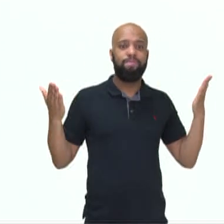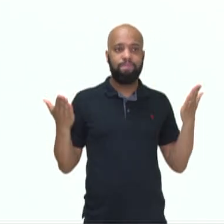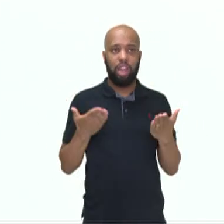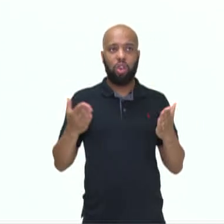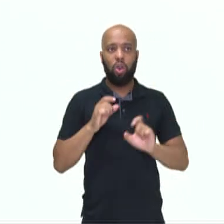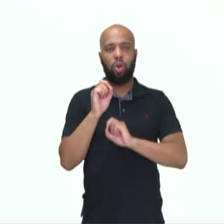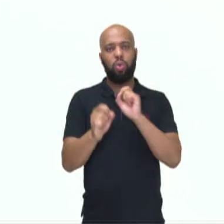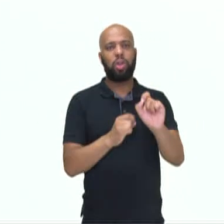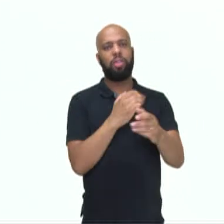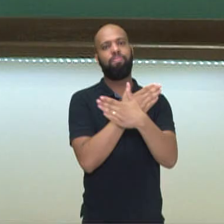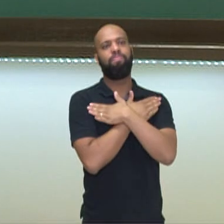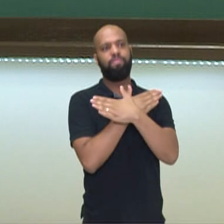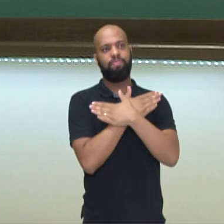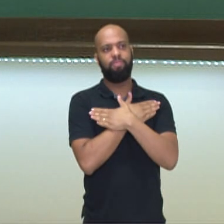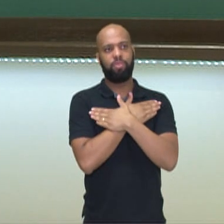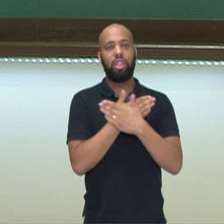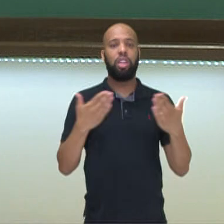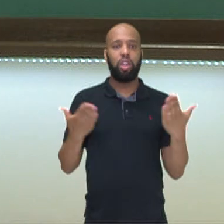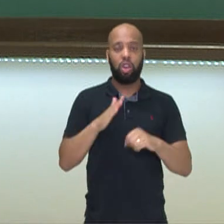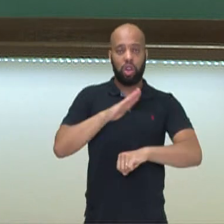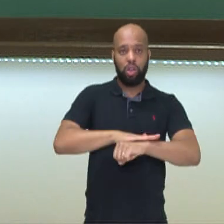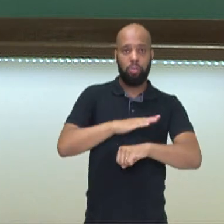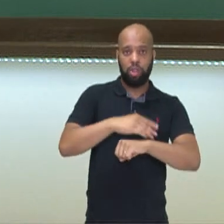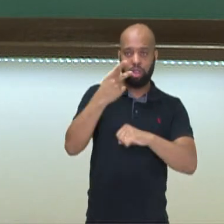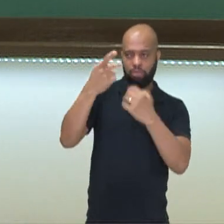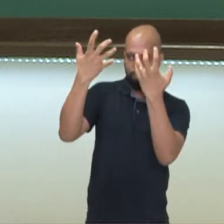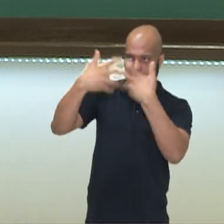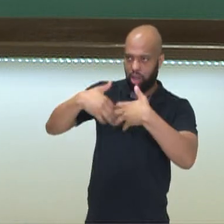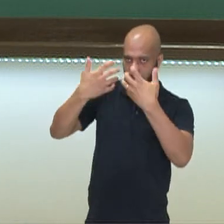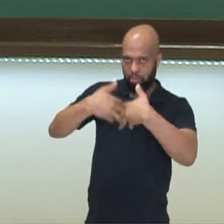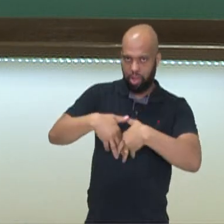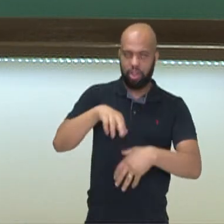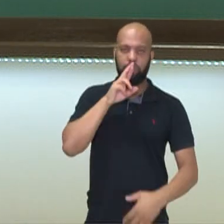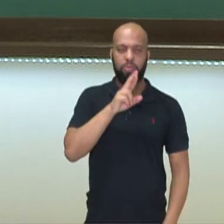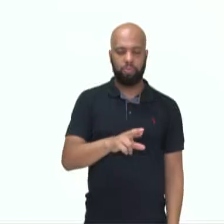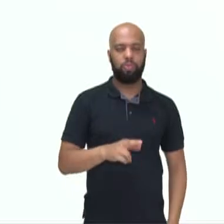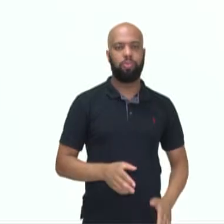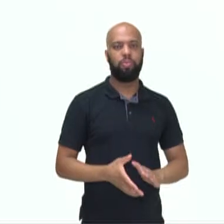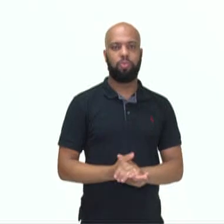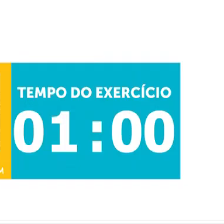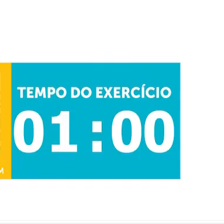é o desemprego. Então agora você vai ter um tempinho para responder. Vamos lá?